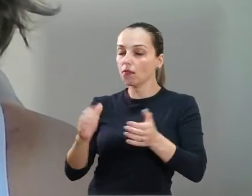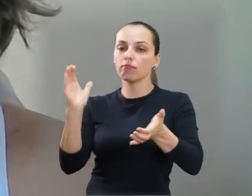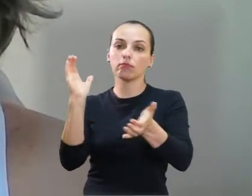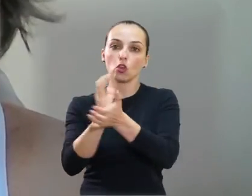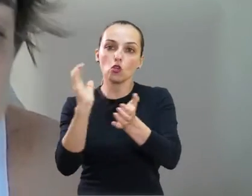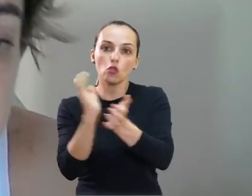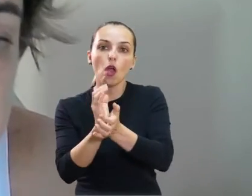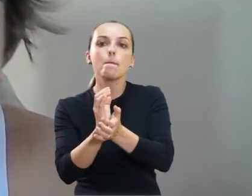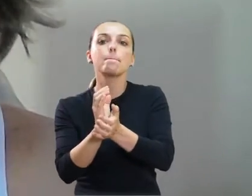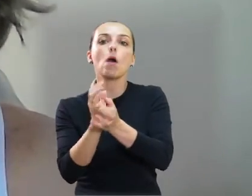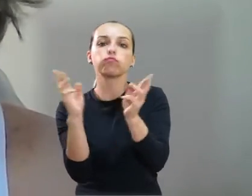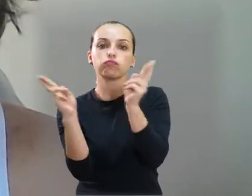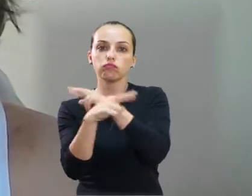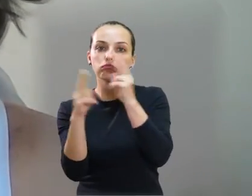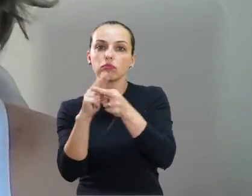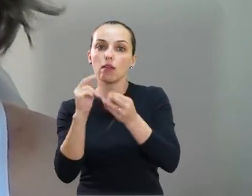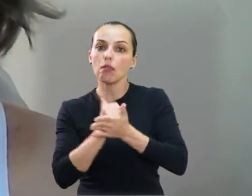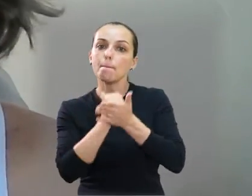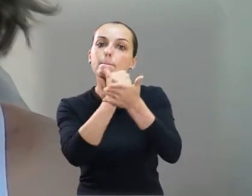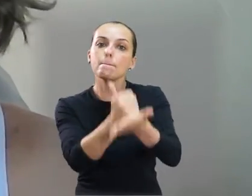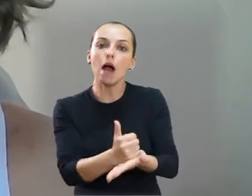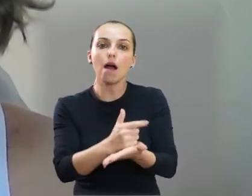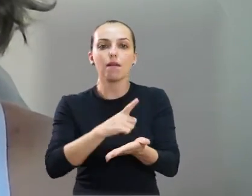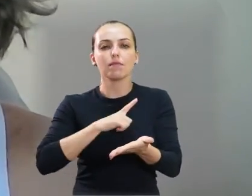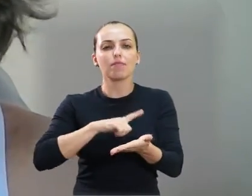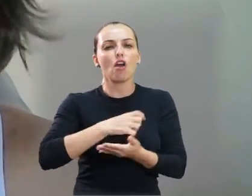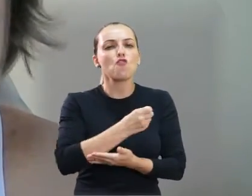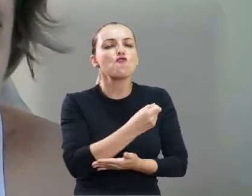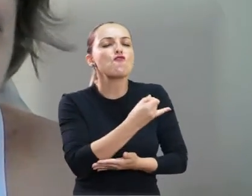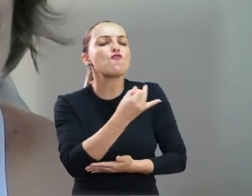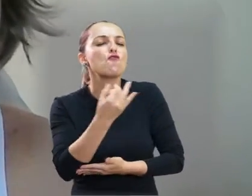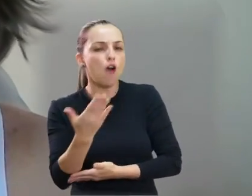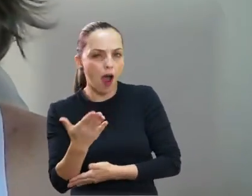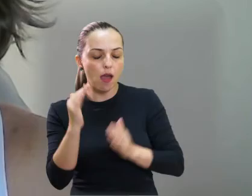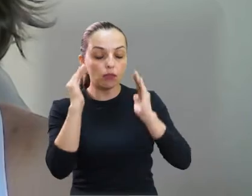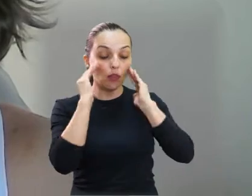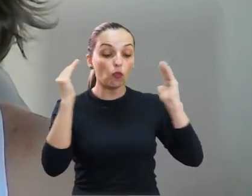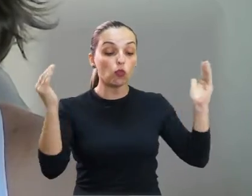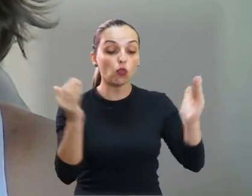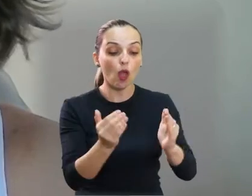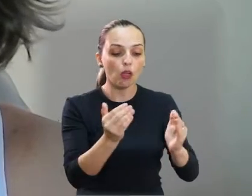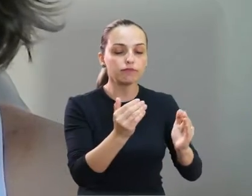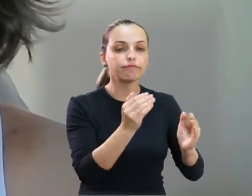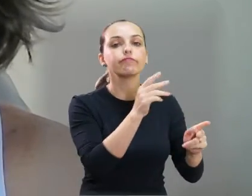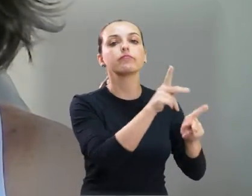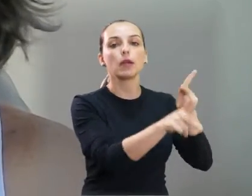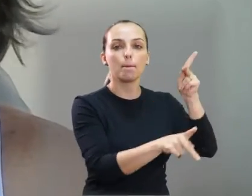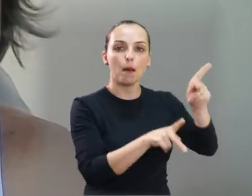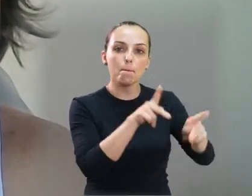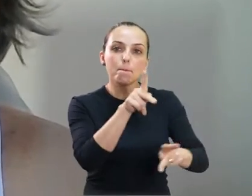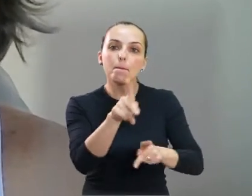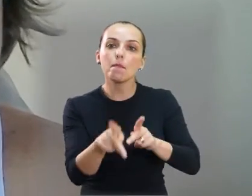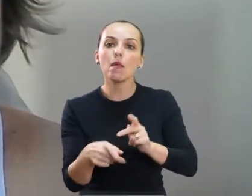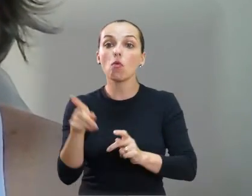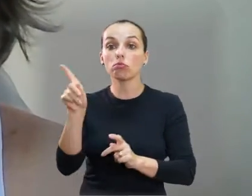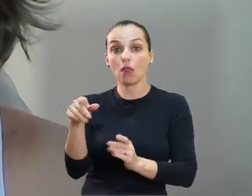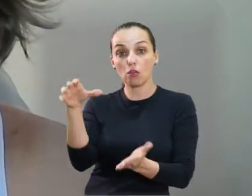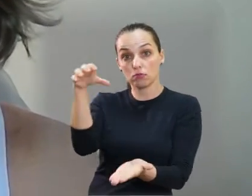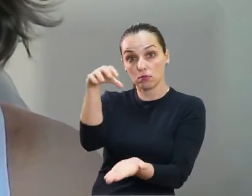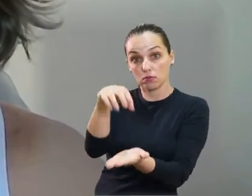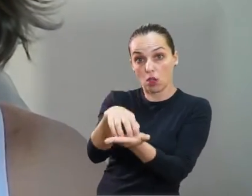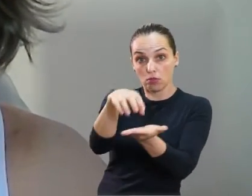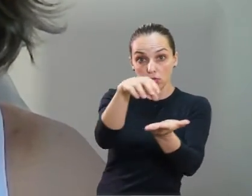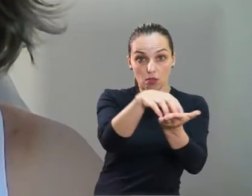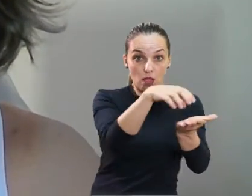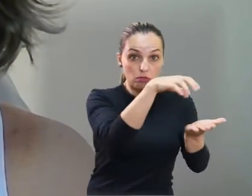nós temos que ter parcerias. A gente tem uma rede imensa de intervenção junto